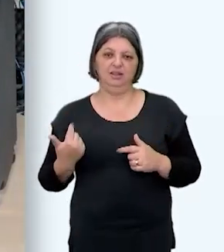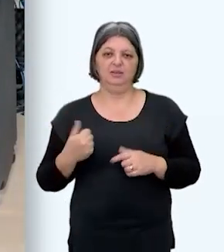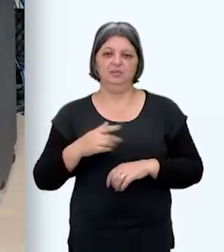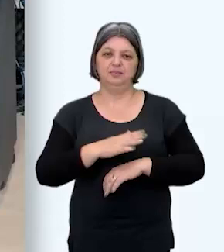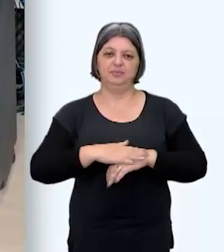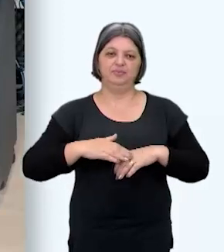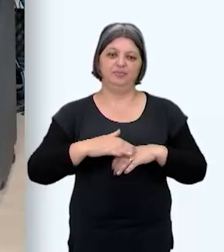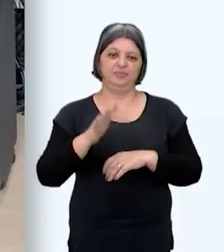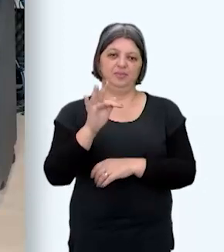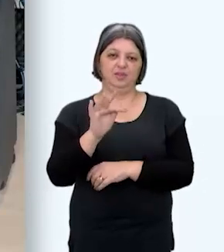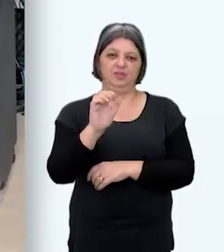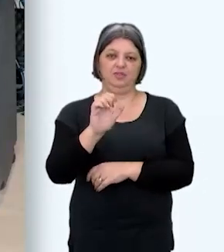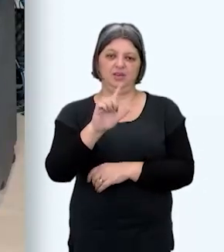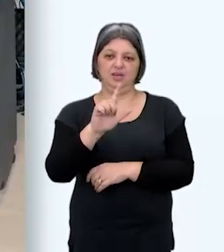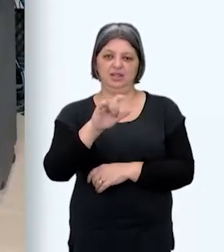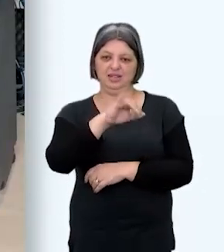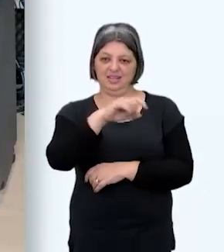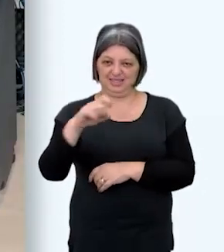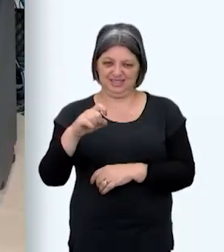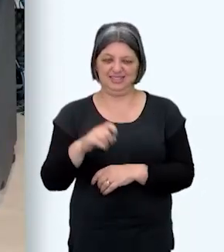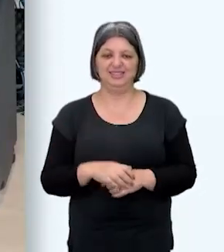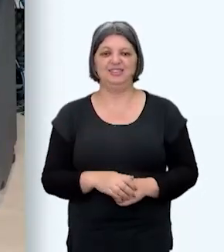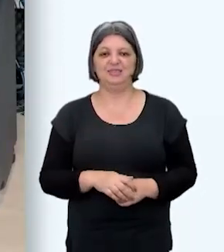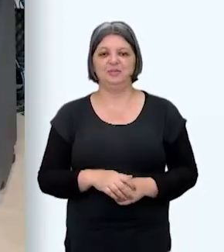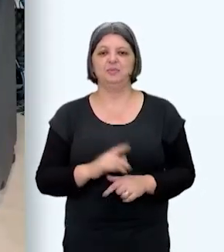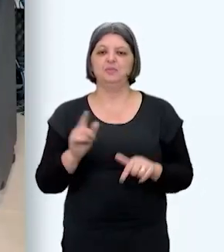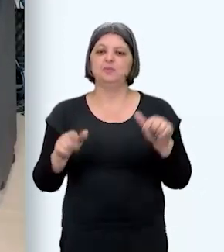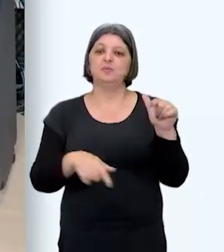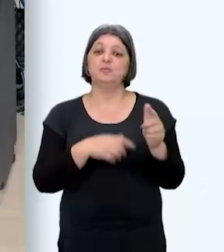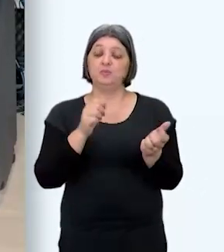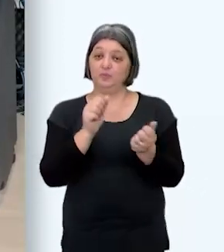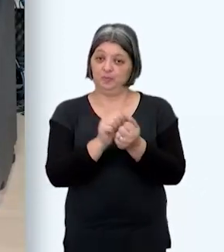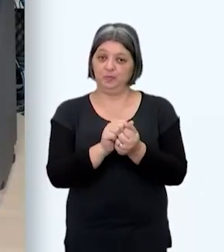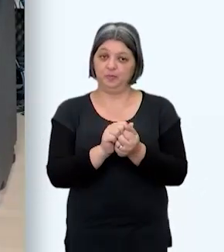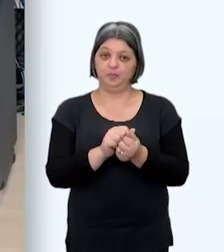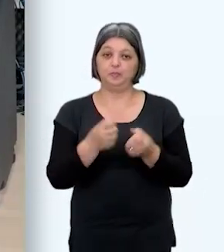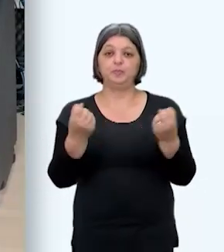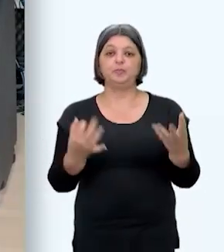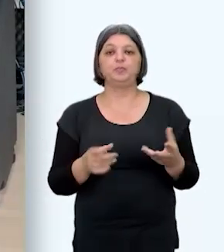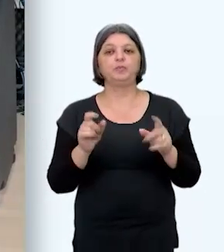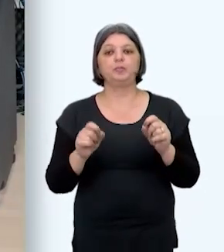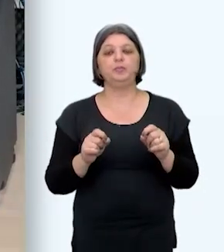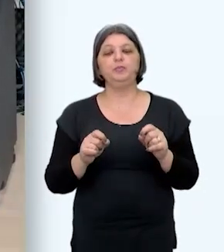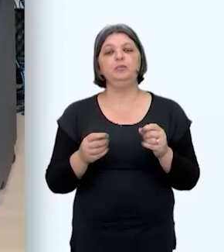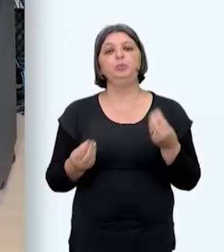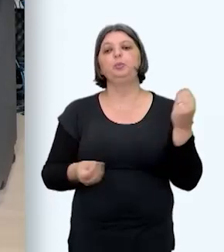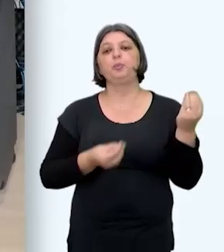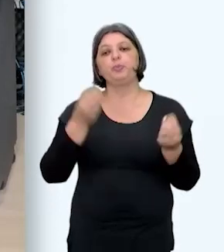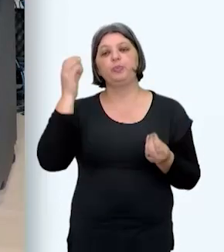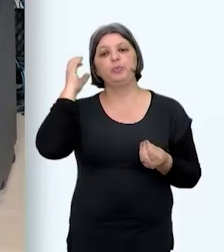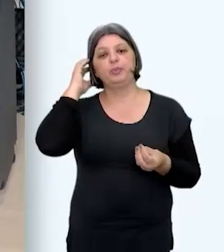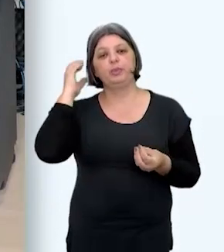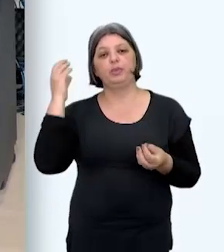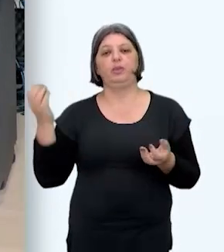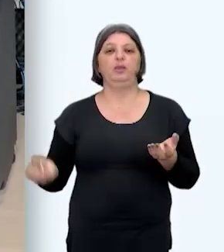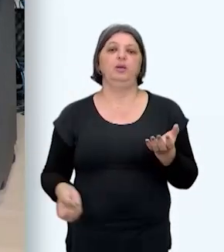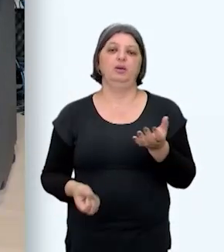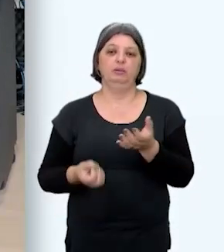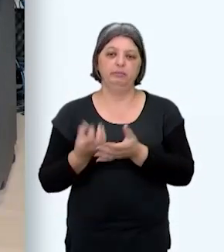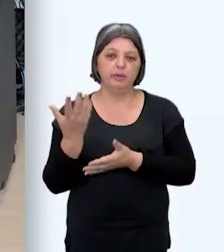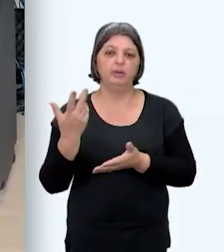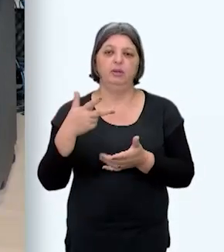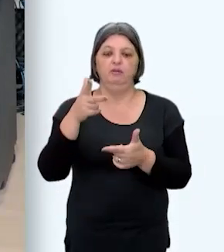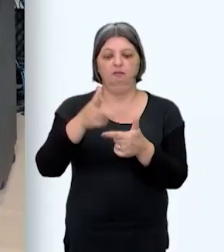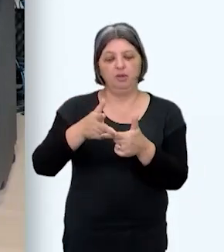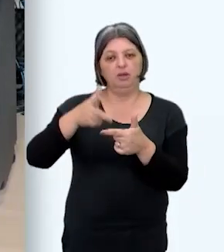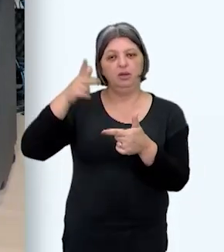querido Félix, que trabalha aqui com a gente, né? Ele vai falar um pouquinho aí sobre a produção de áudios e